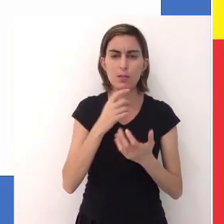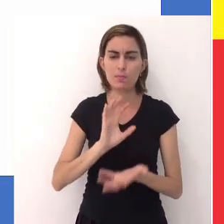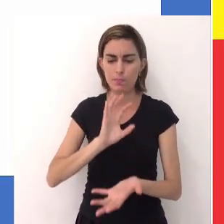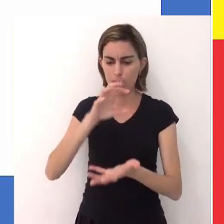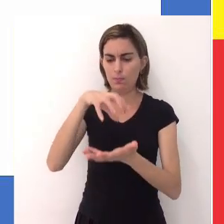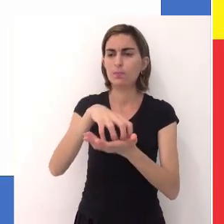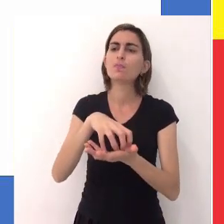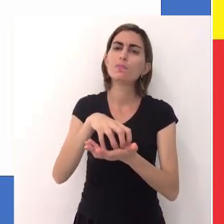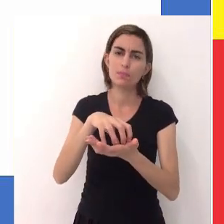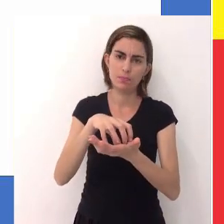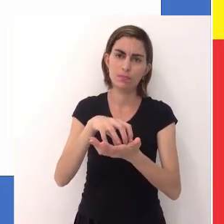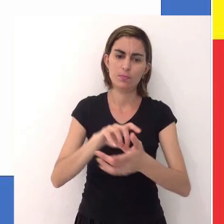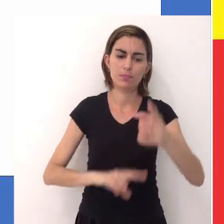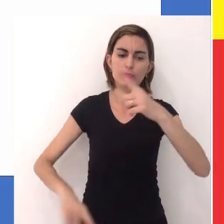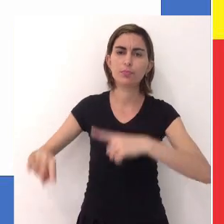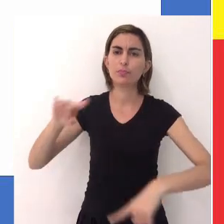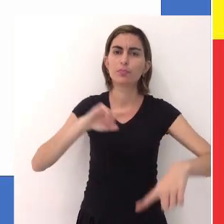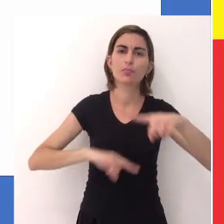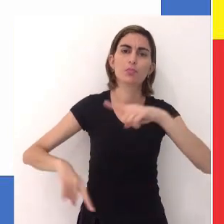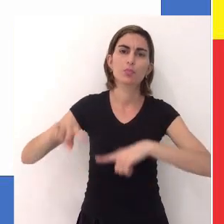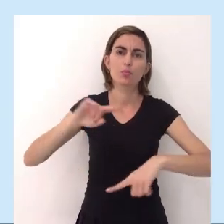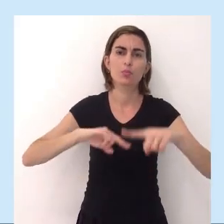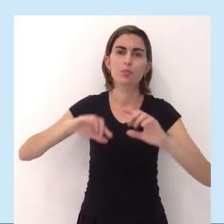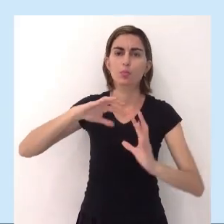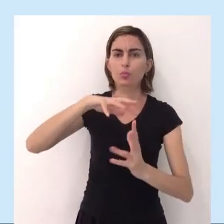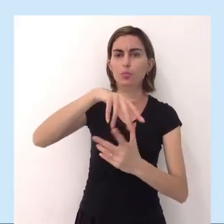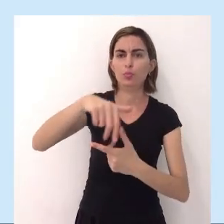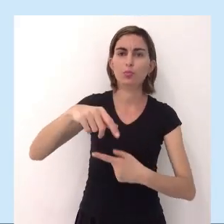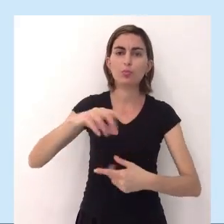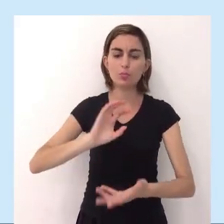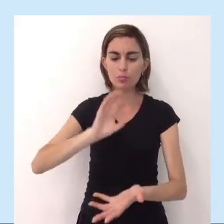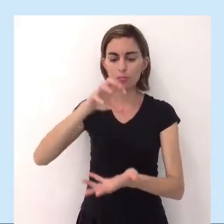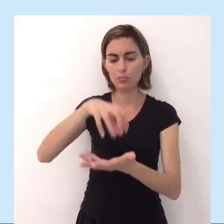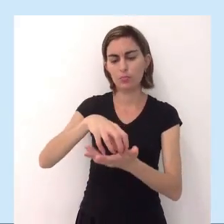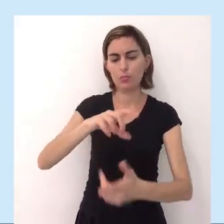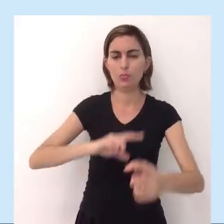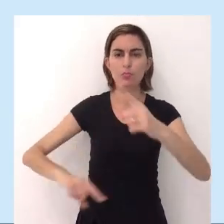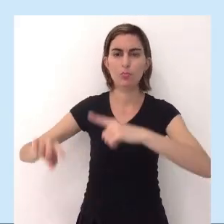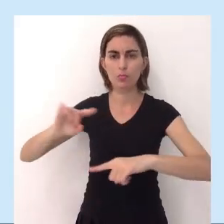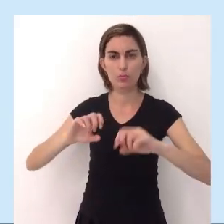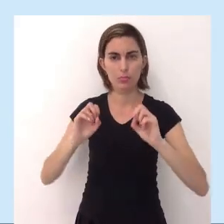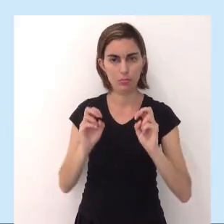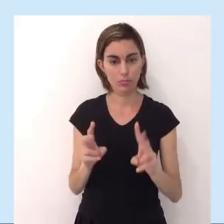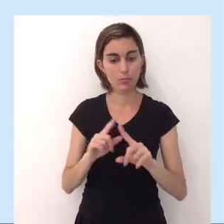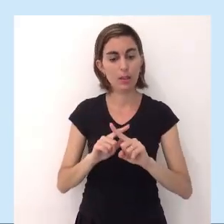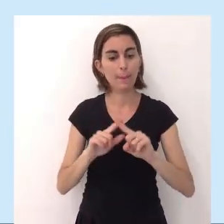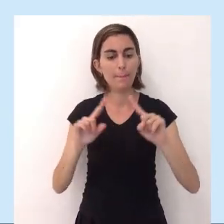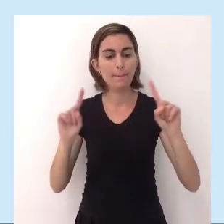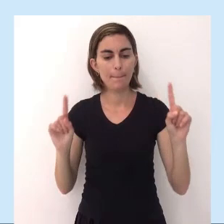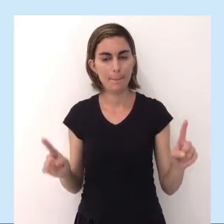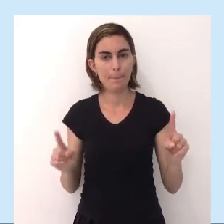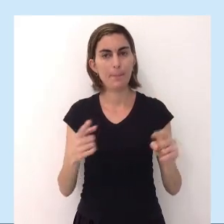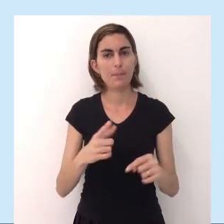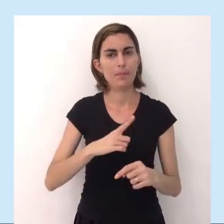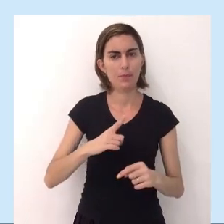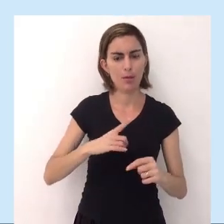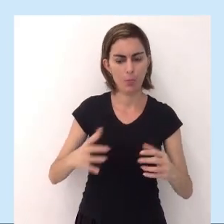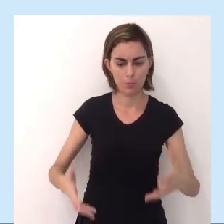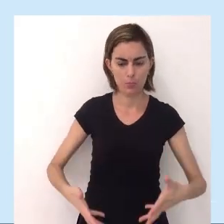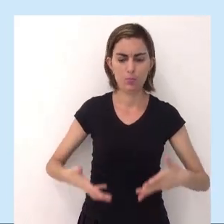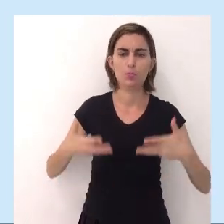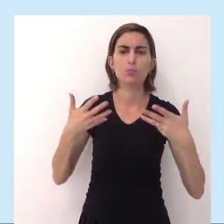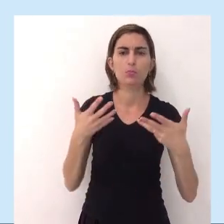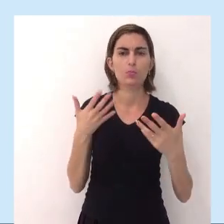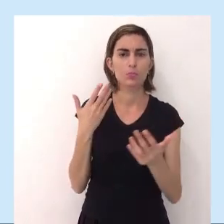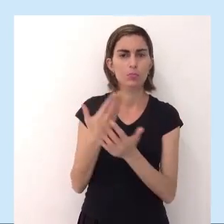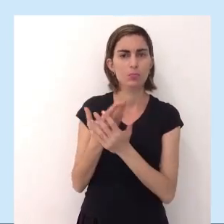grande centro, né? A grande dominadora do mundo, tá? Vai estar no centro hegemônico, ok? Mas a gente vai ter um destaque